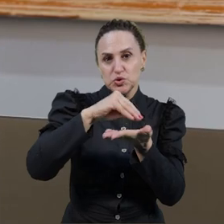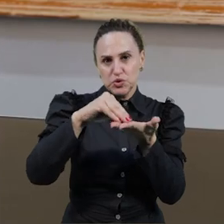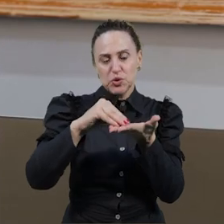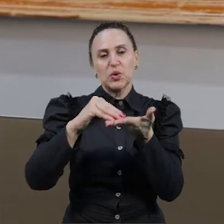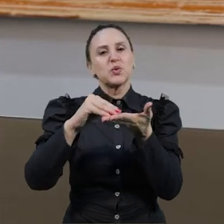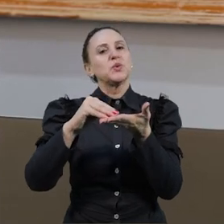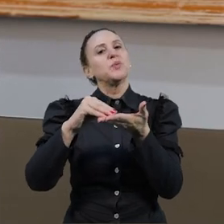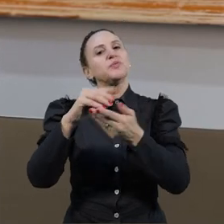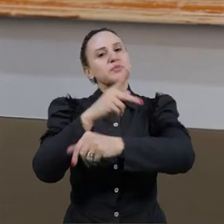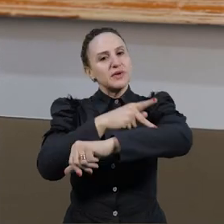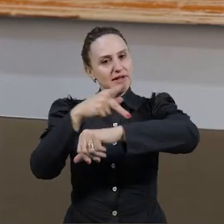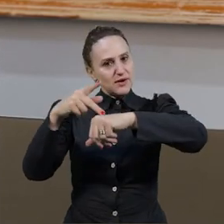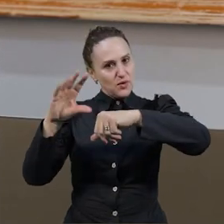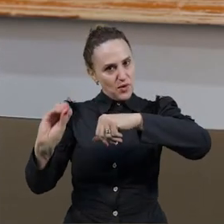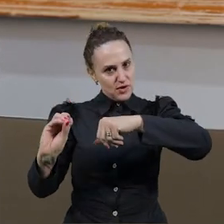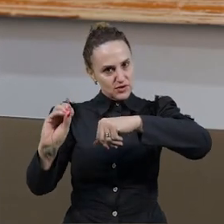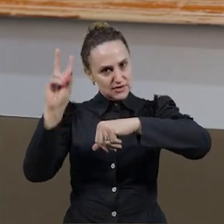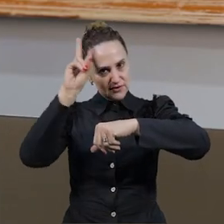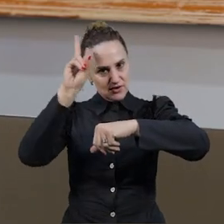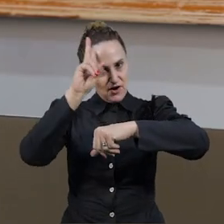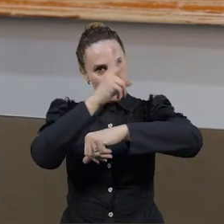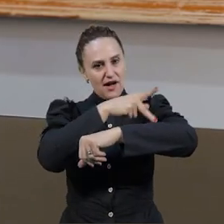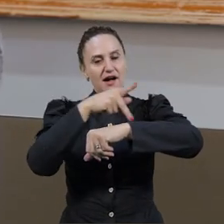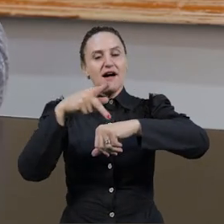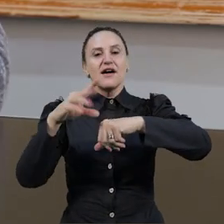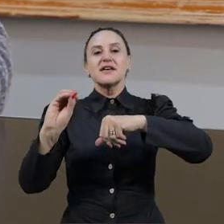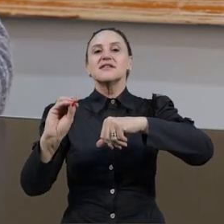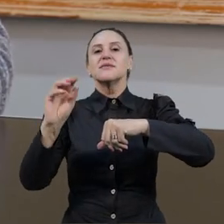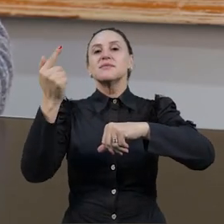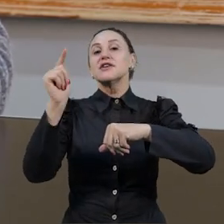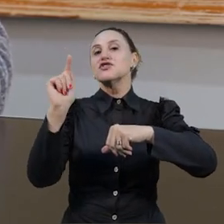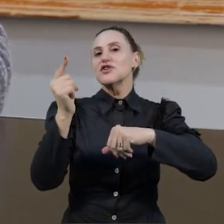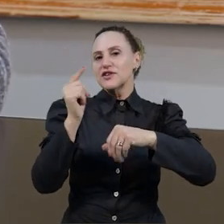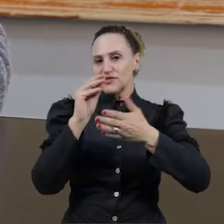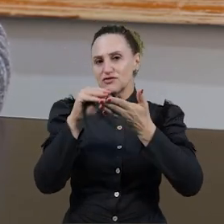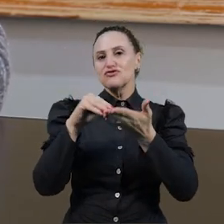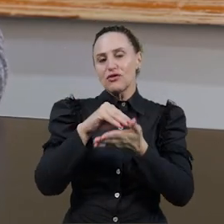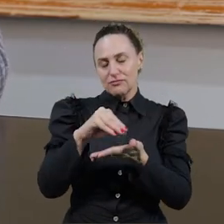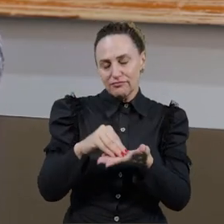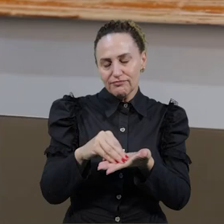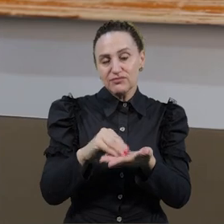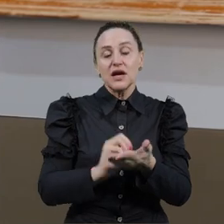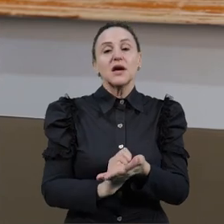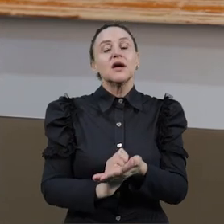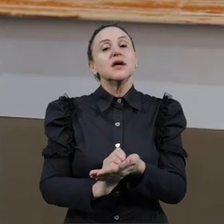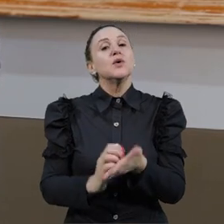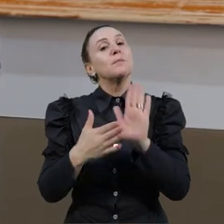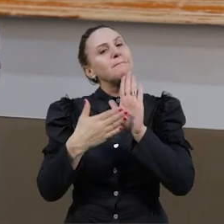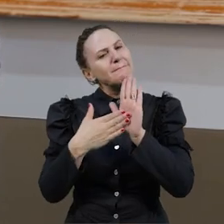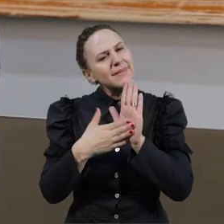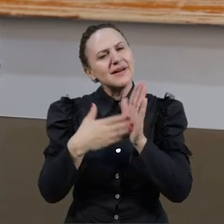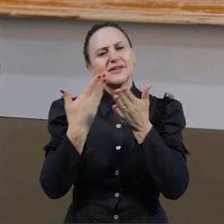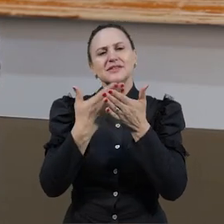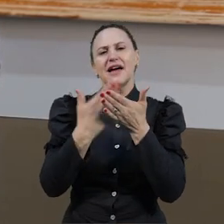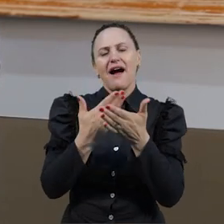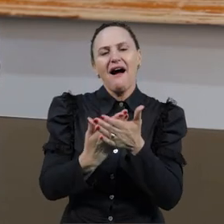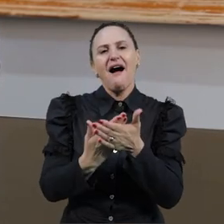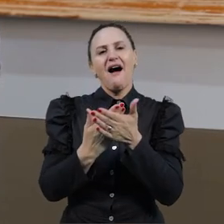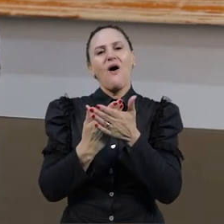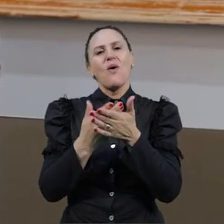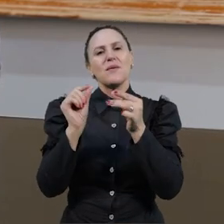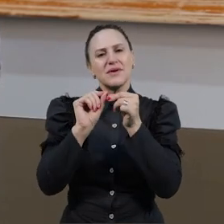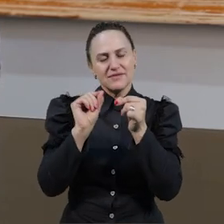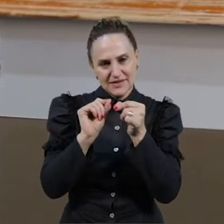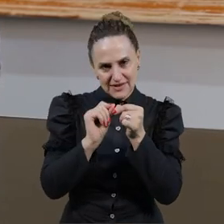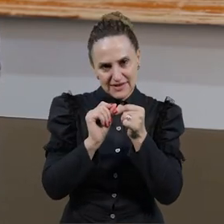jogo pedagógico para a geografia e um plano de aula que para vocês aplicarem esse jogo pedagógico dentro